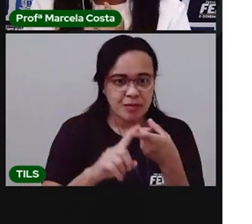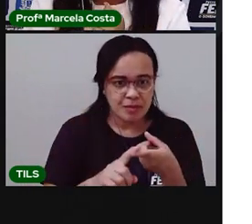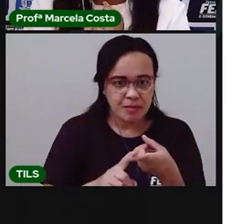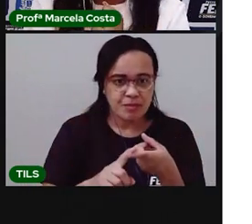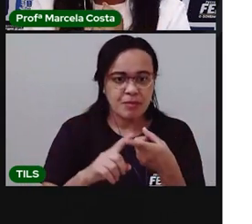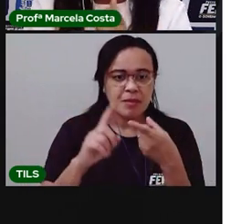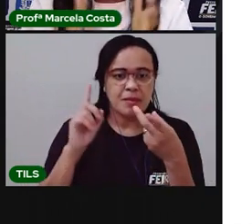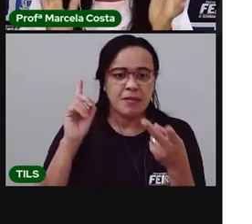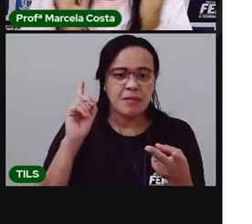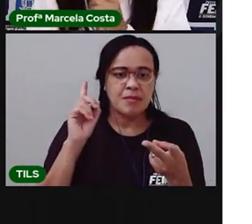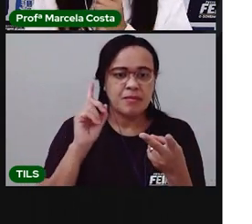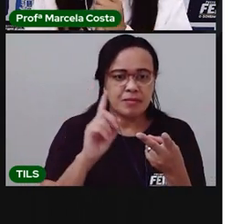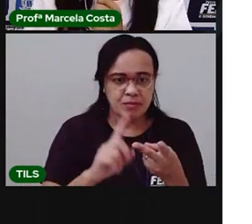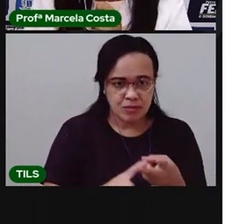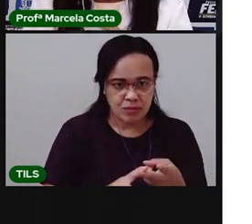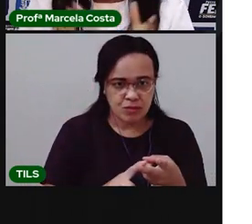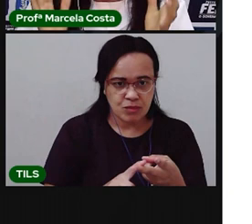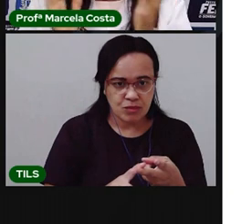Ó, uma,